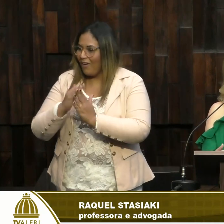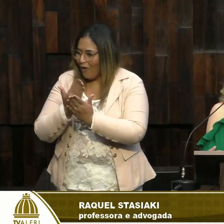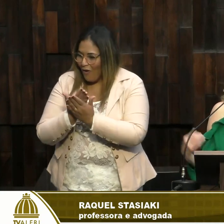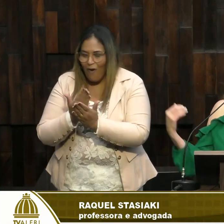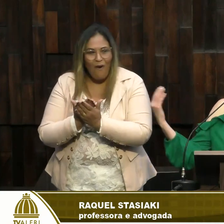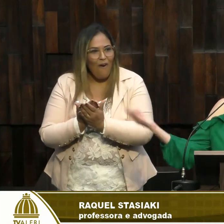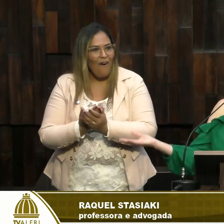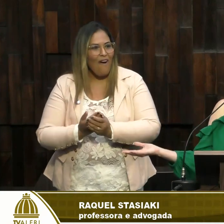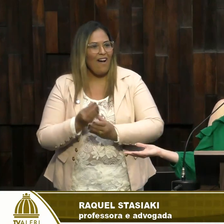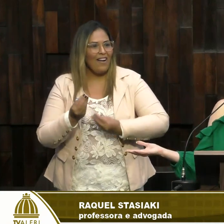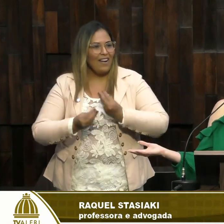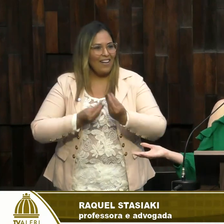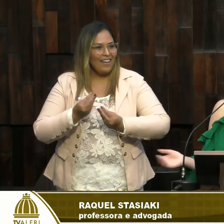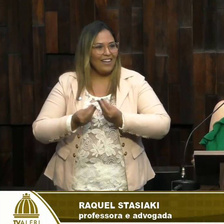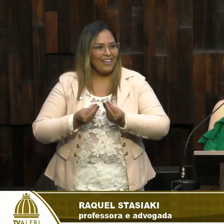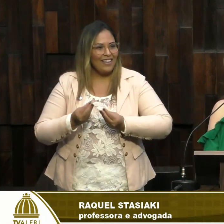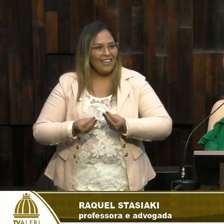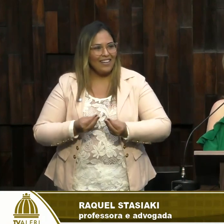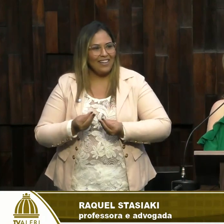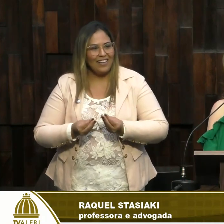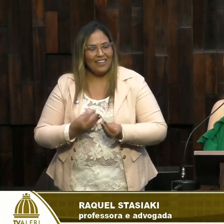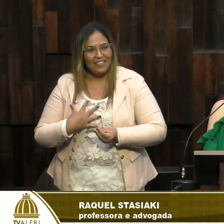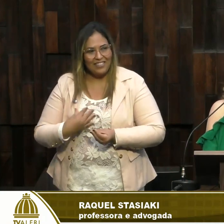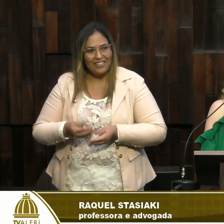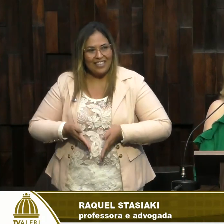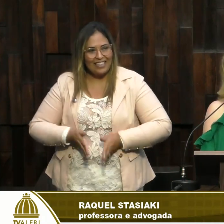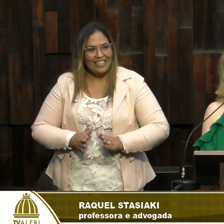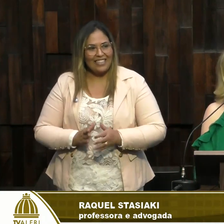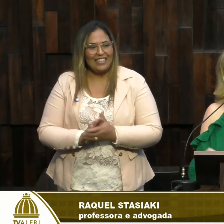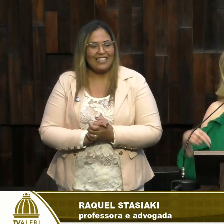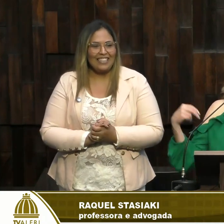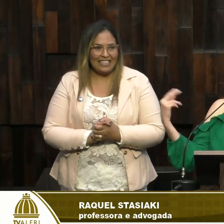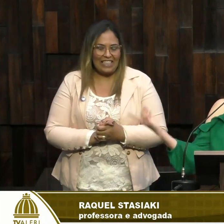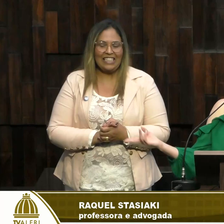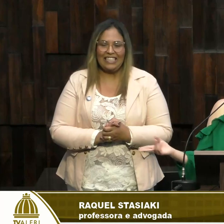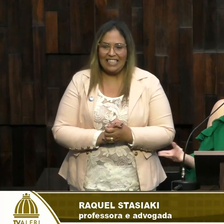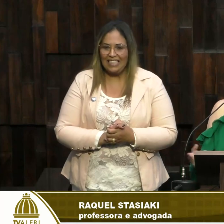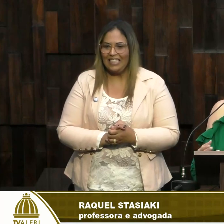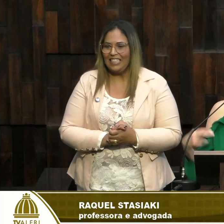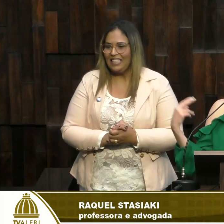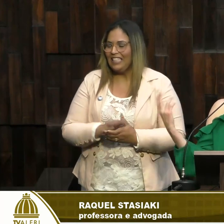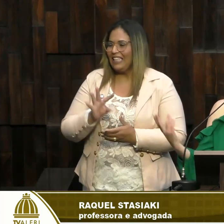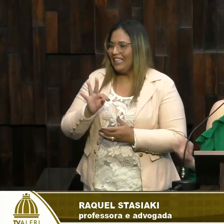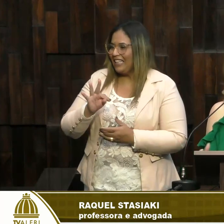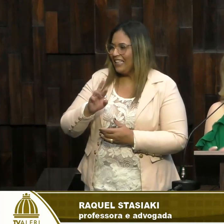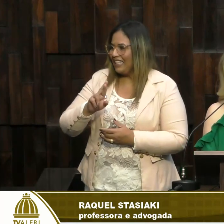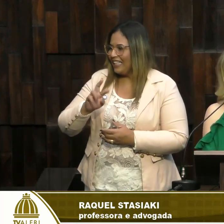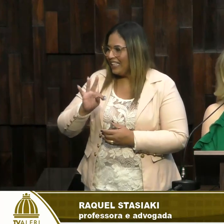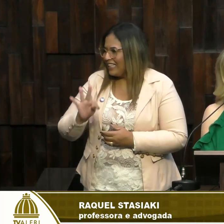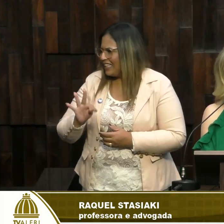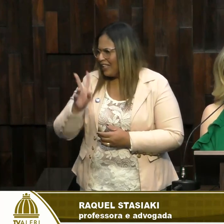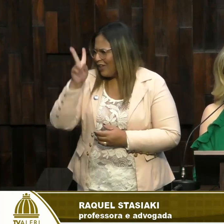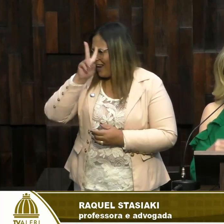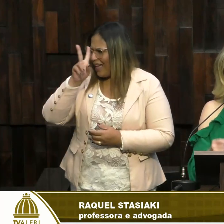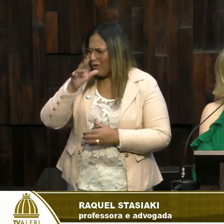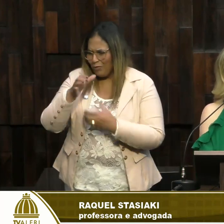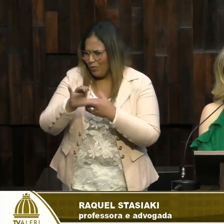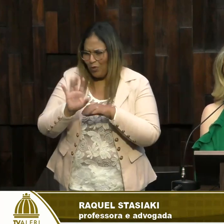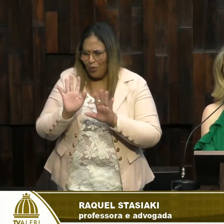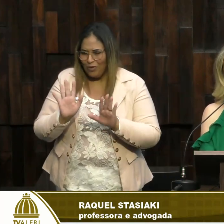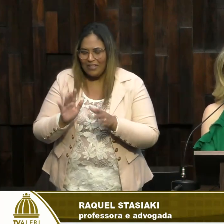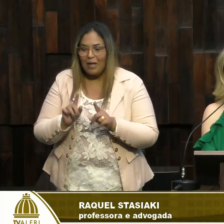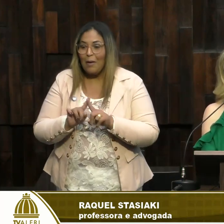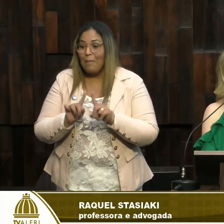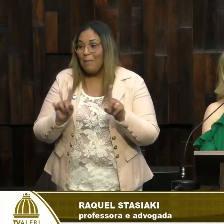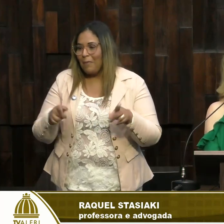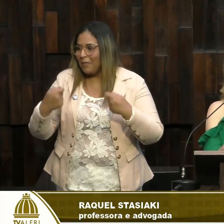aula, porque tinha a prova do TJ se aproximando, a prova do TRT, não lembro bem o concurso, mas eu tinha que